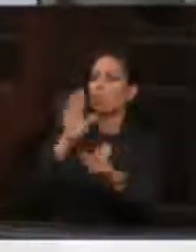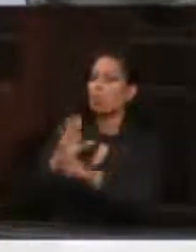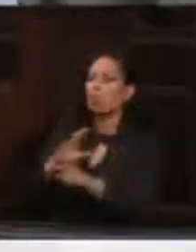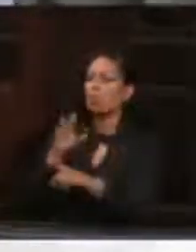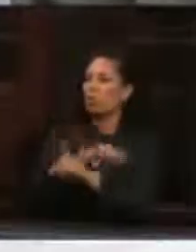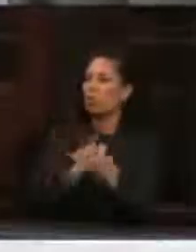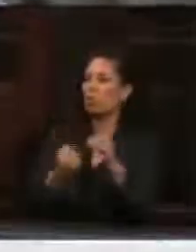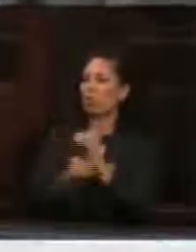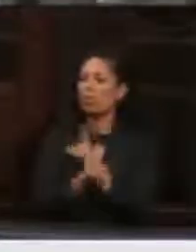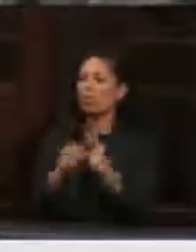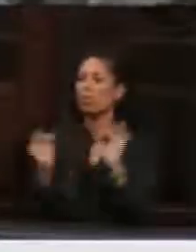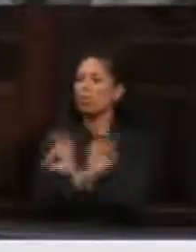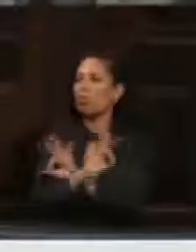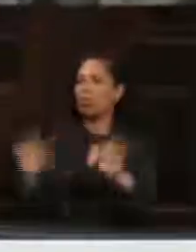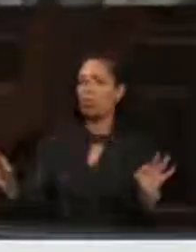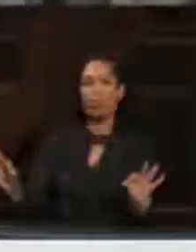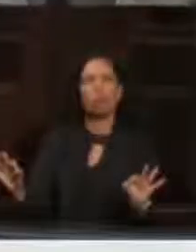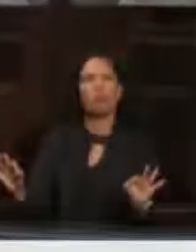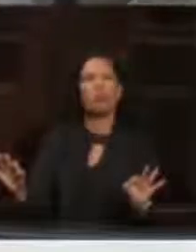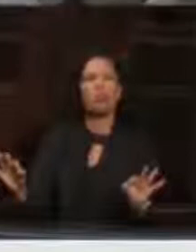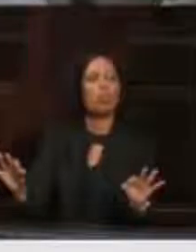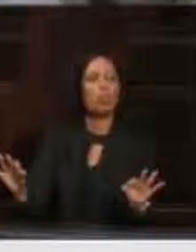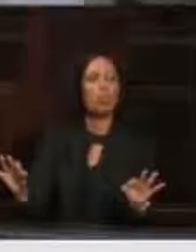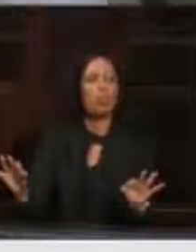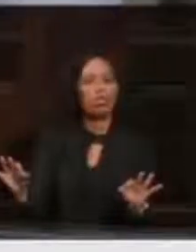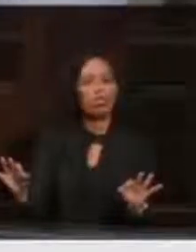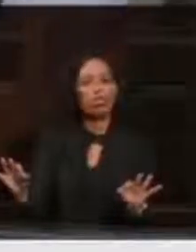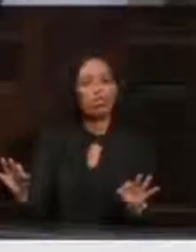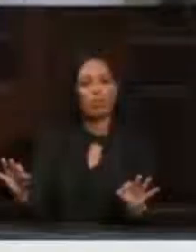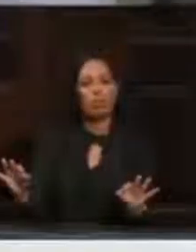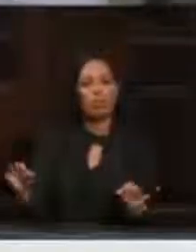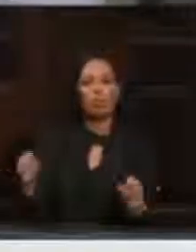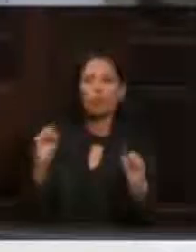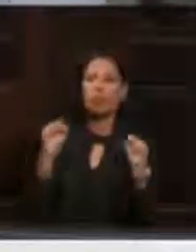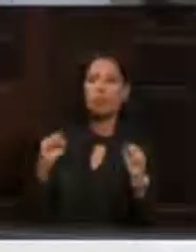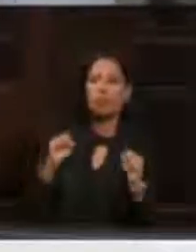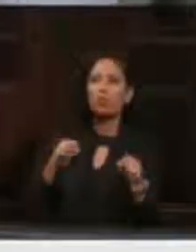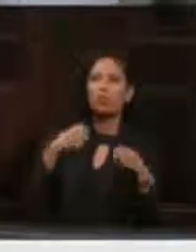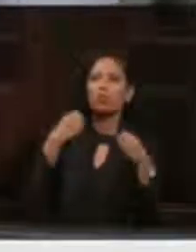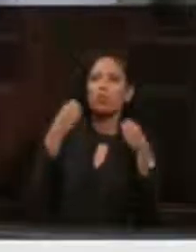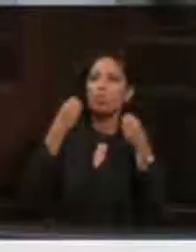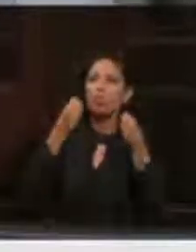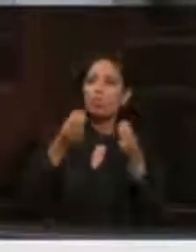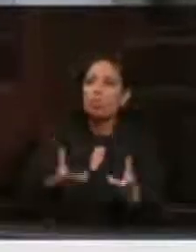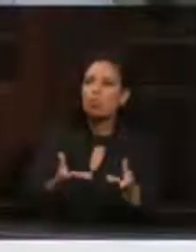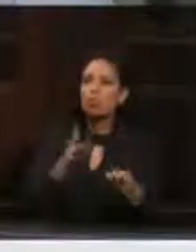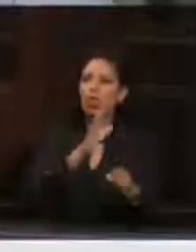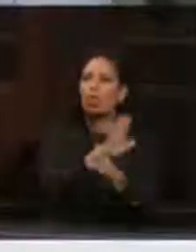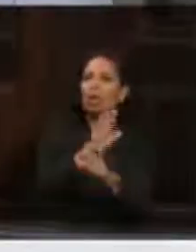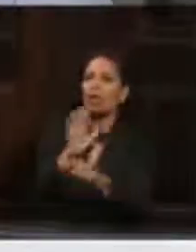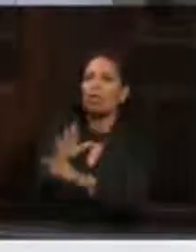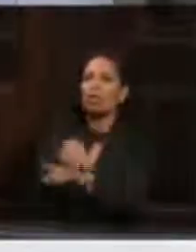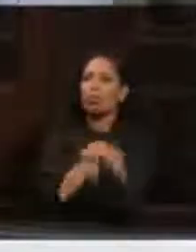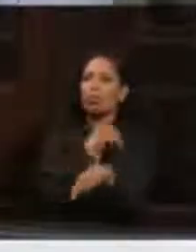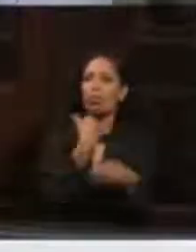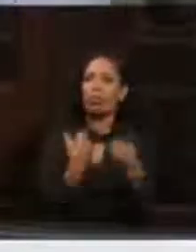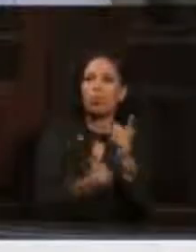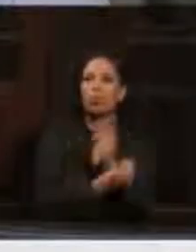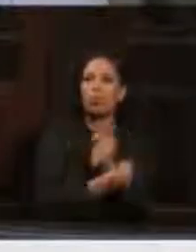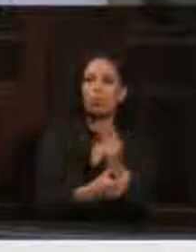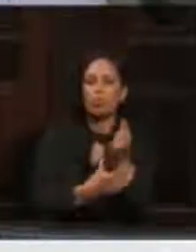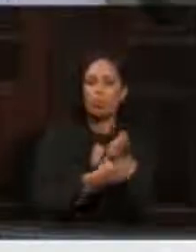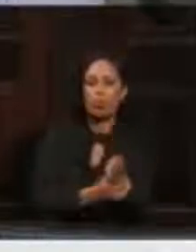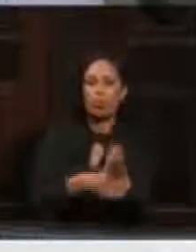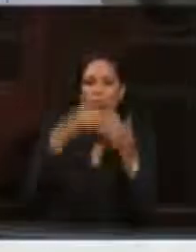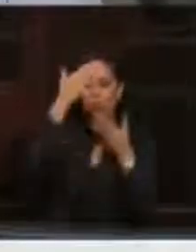exercer desprotegido o seu poder de polícia. Exatamente, podendo dar e tendo que dar a insegurança a toda a sociedade fluminense.